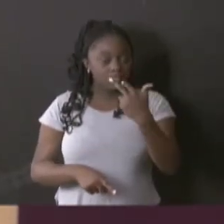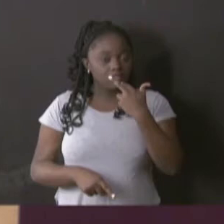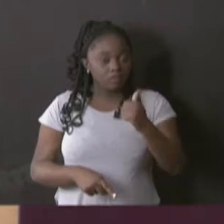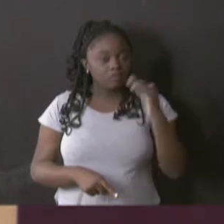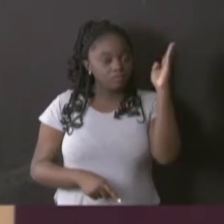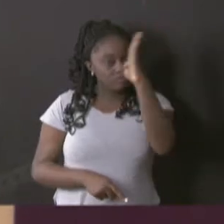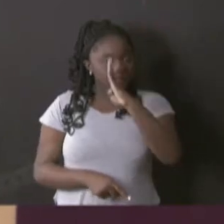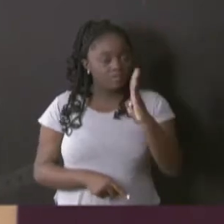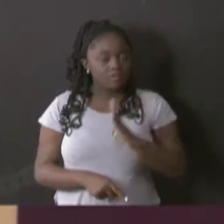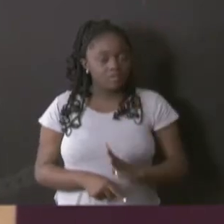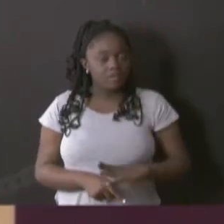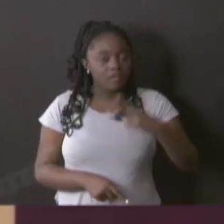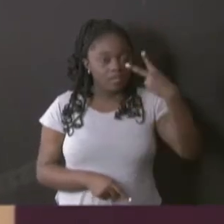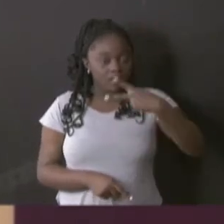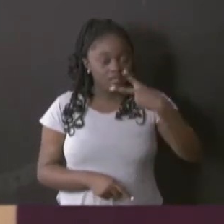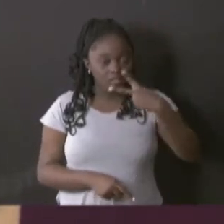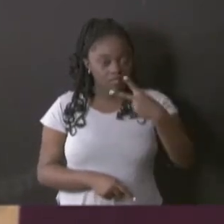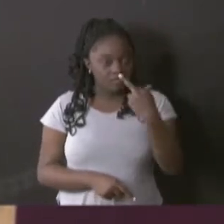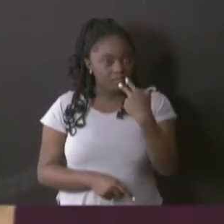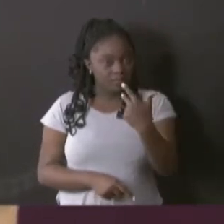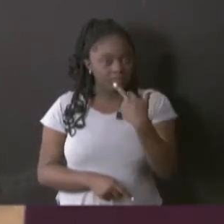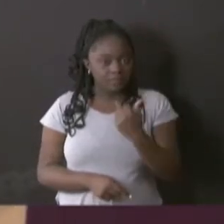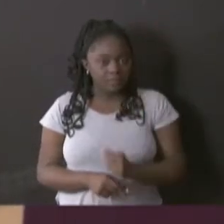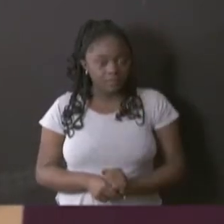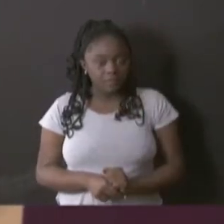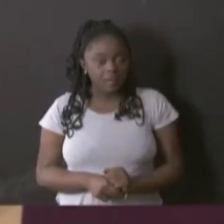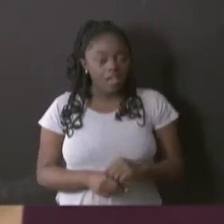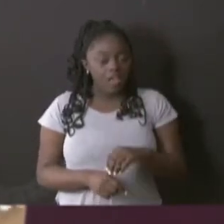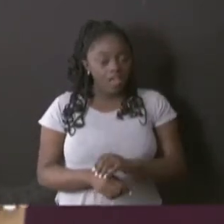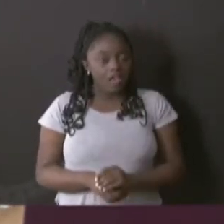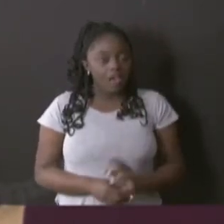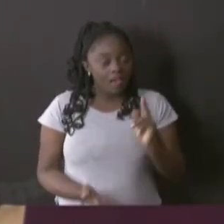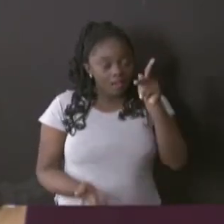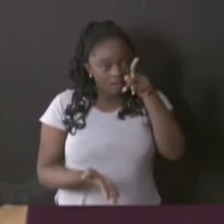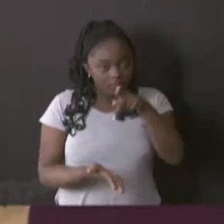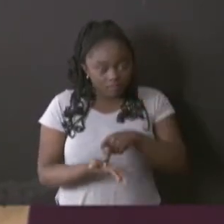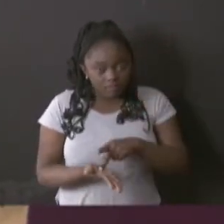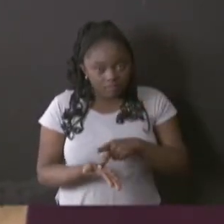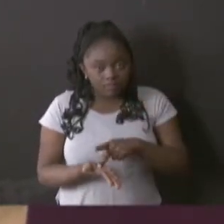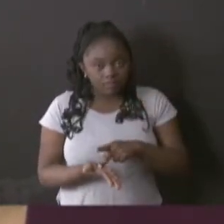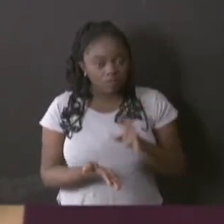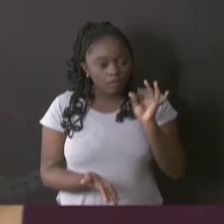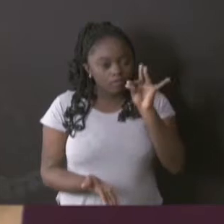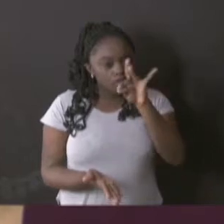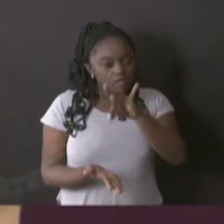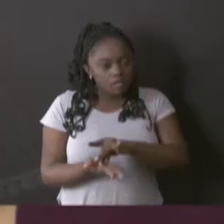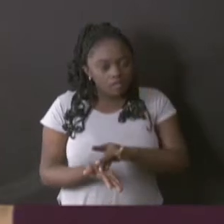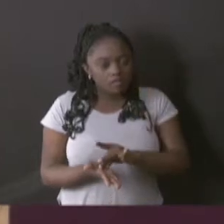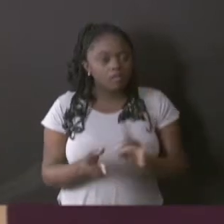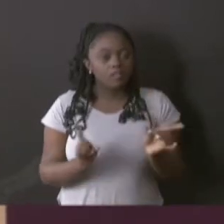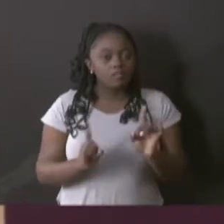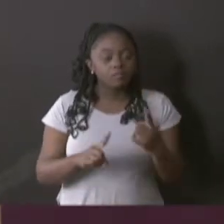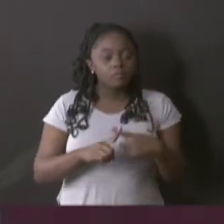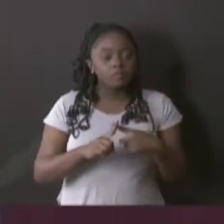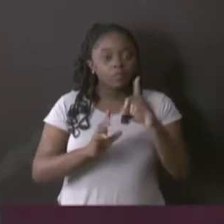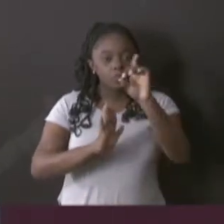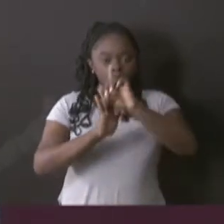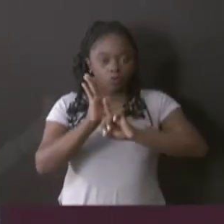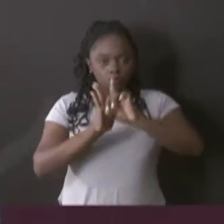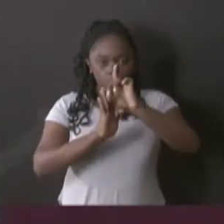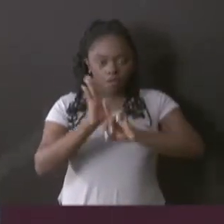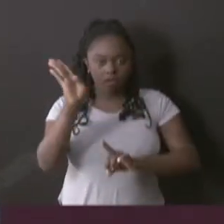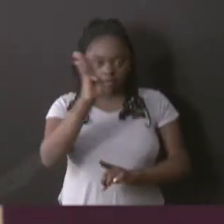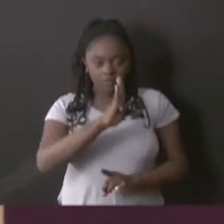reconhecida, é a segunda reconhecida. Ela ainda não é oficial, porque se a gente fosse falar de oficial, todos os documentos oficiais do